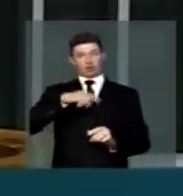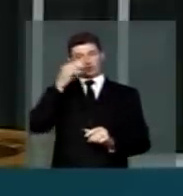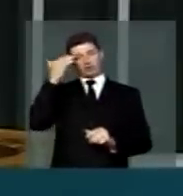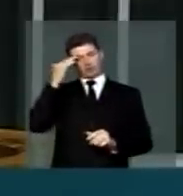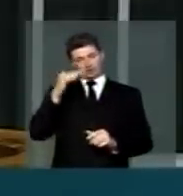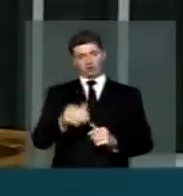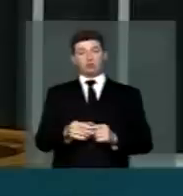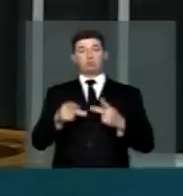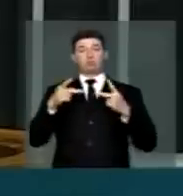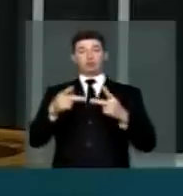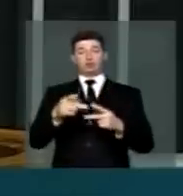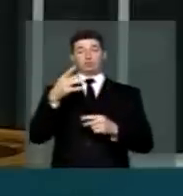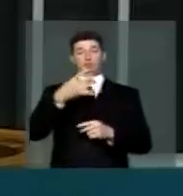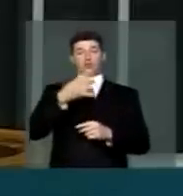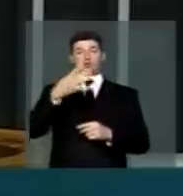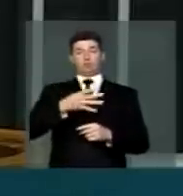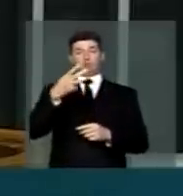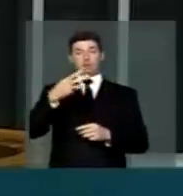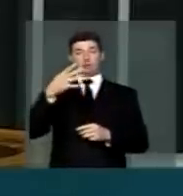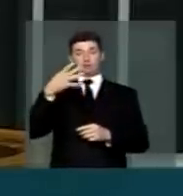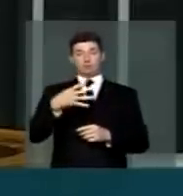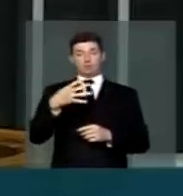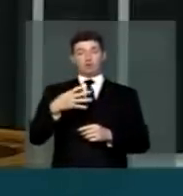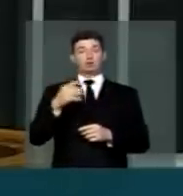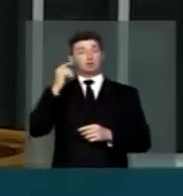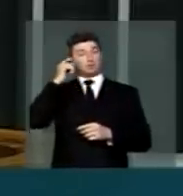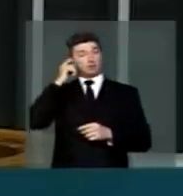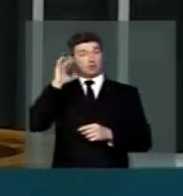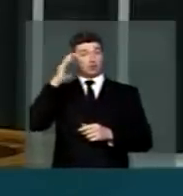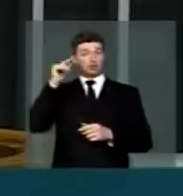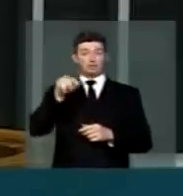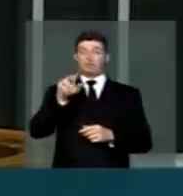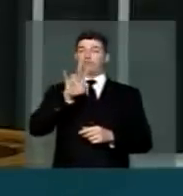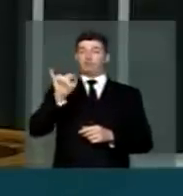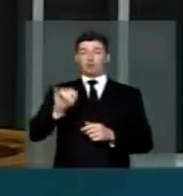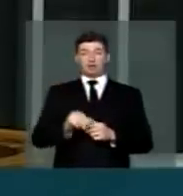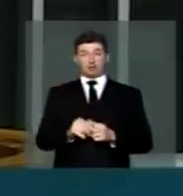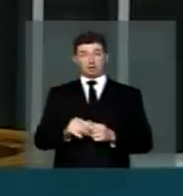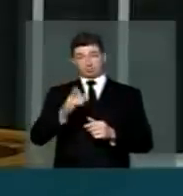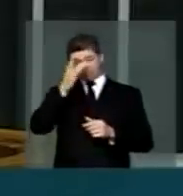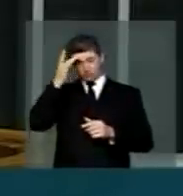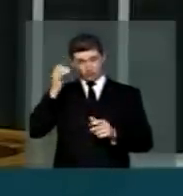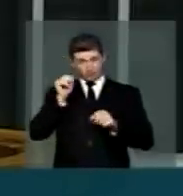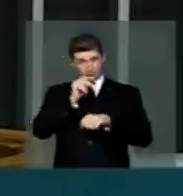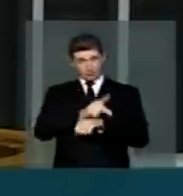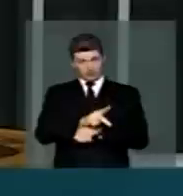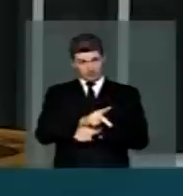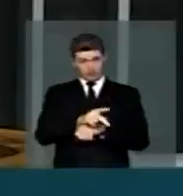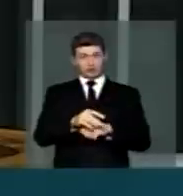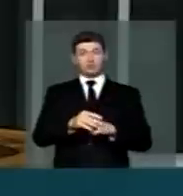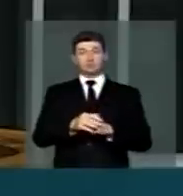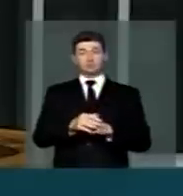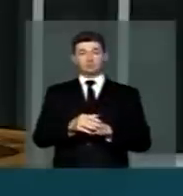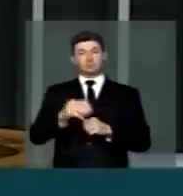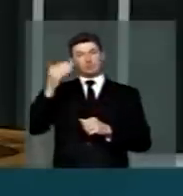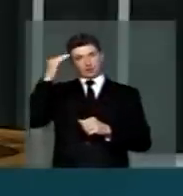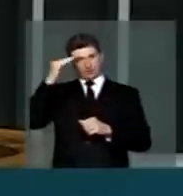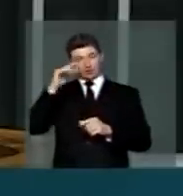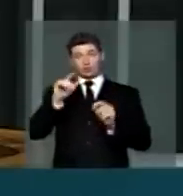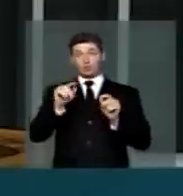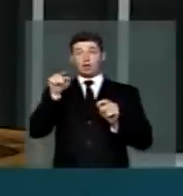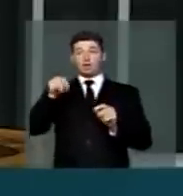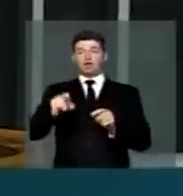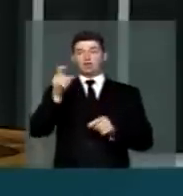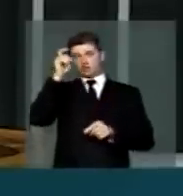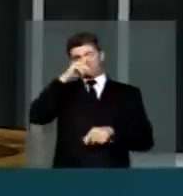entendemos que o projeto 4434, que viria resolver isso, daquelas pessoas que já estão aposentadas, entendemos que ele é o